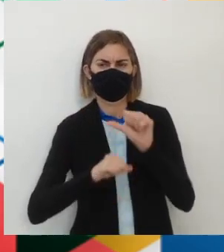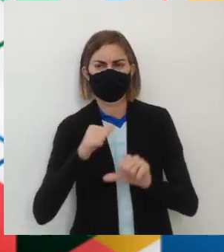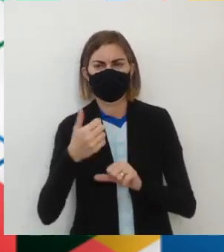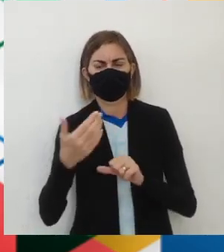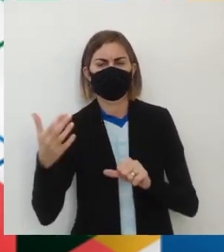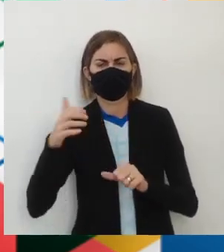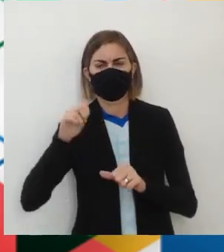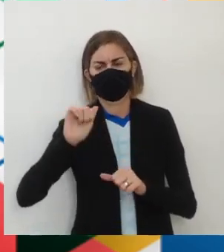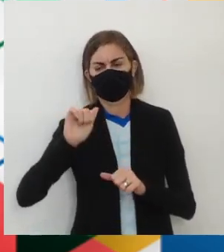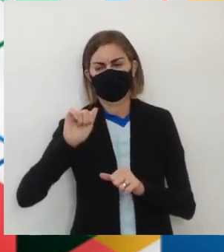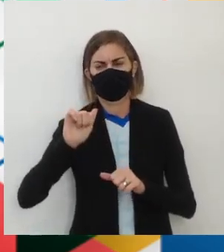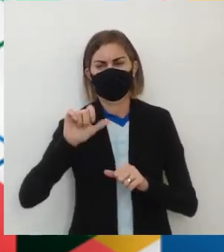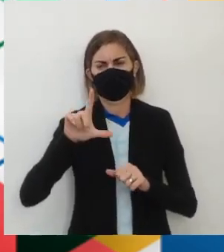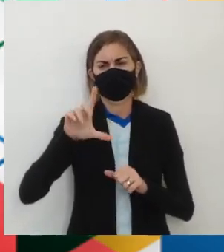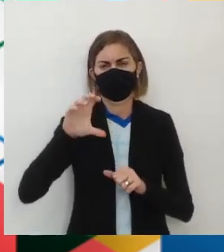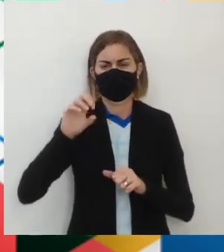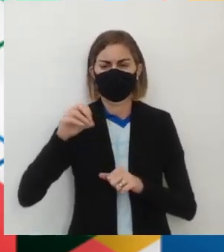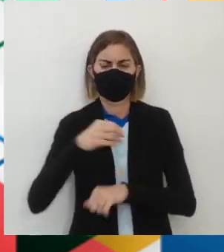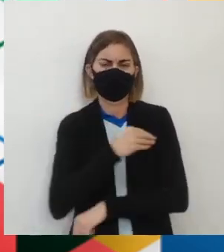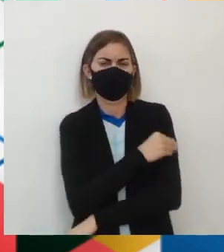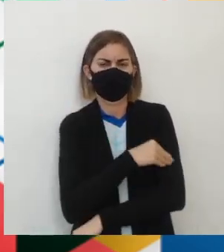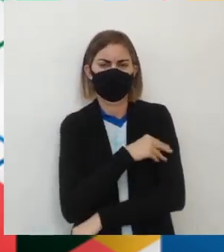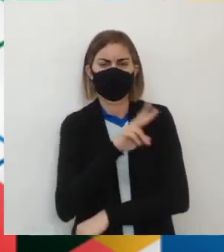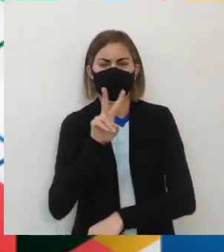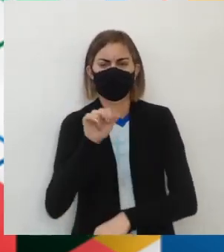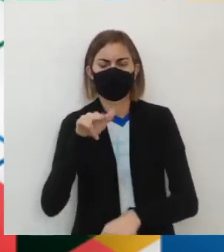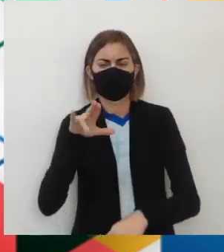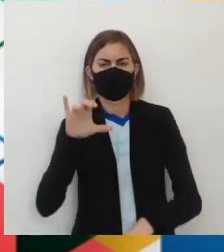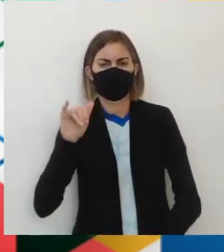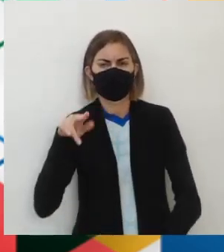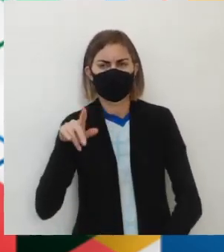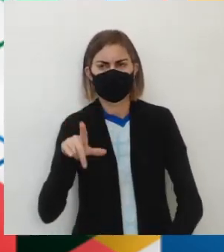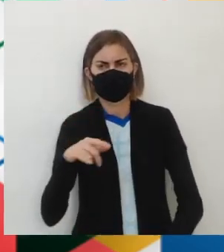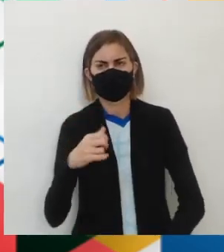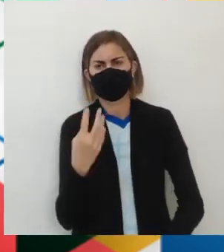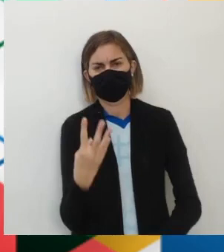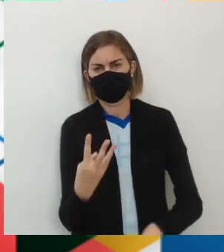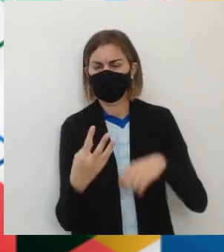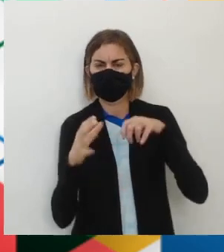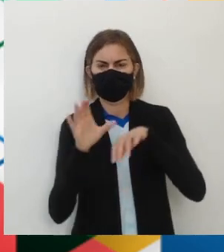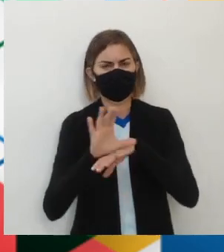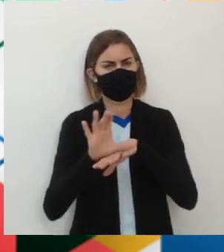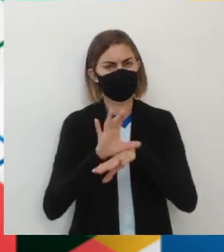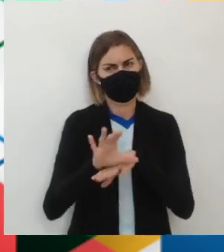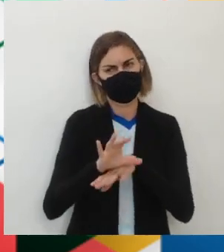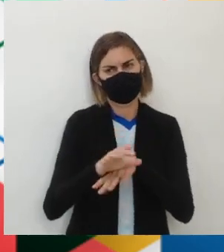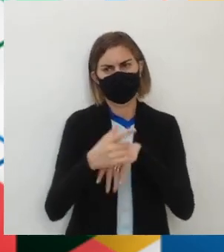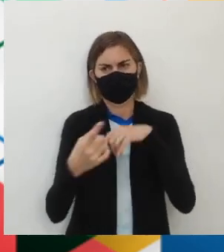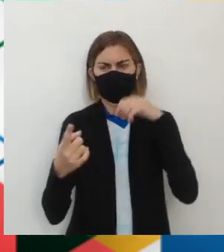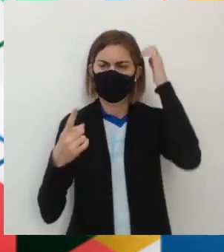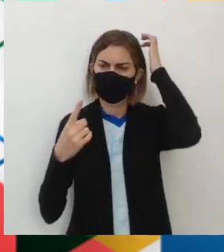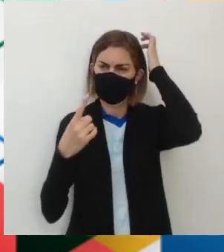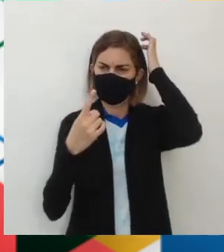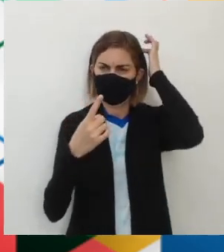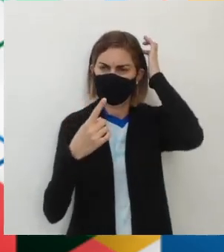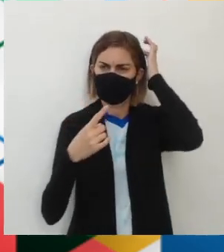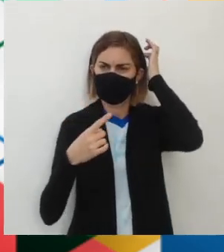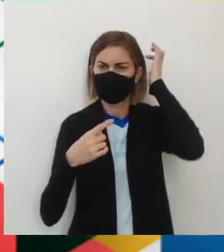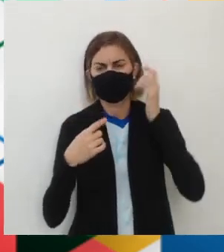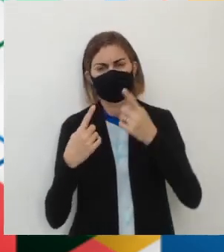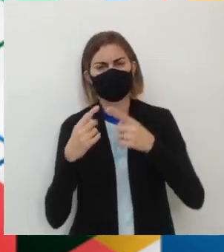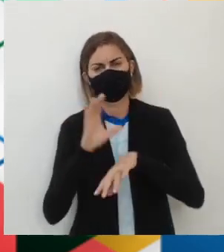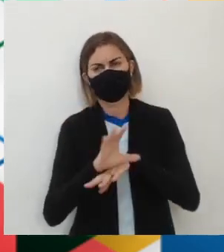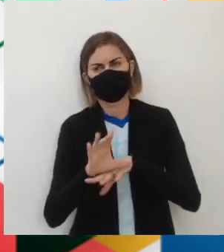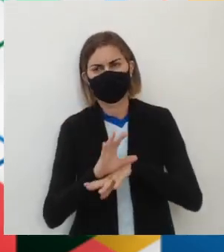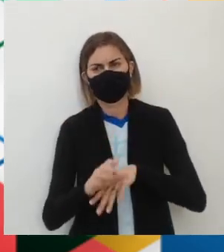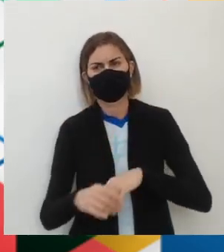num álcool vicinal, né? Então, ó, 4 carbonos ainda, um carbono aqui,